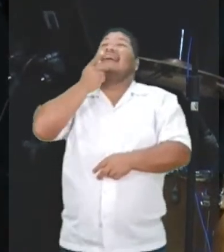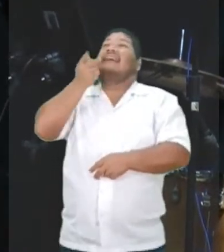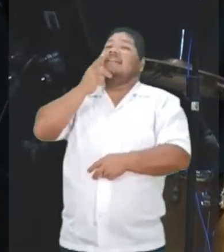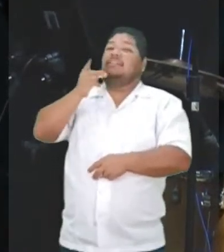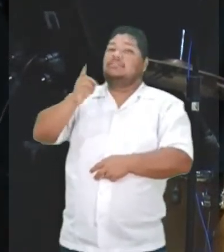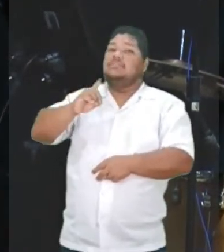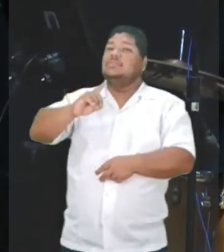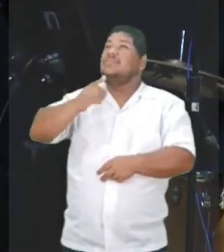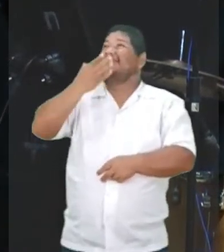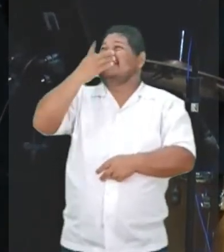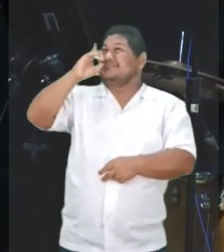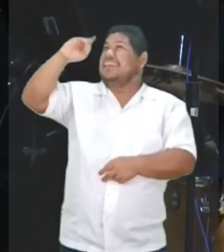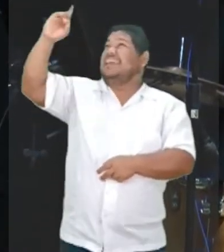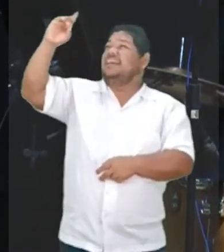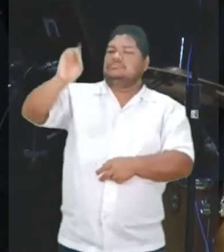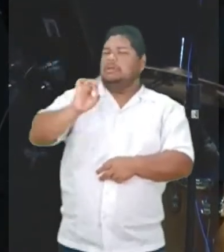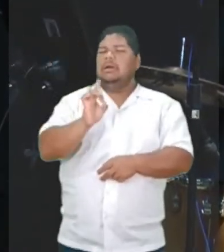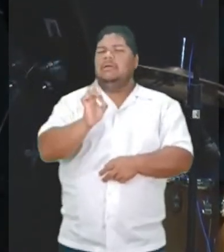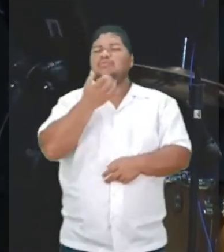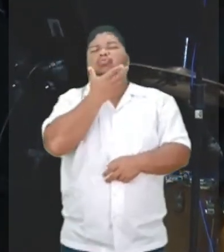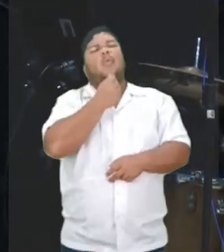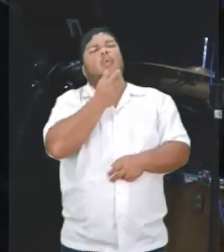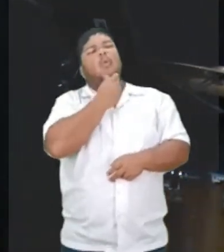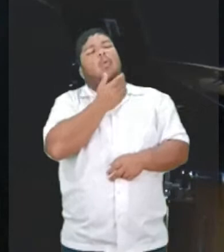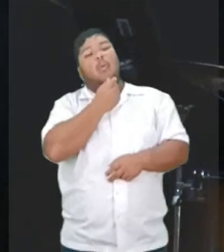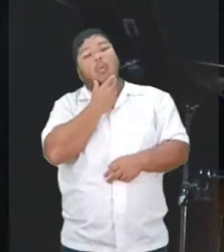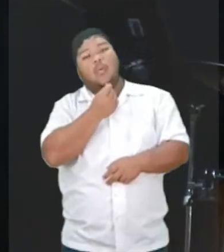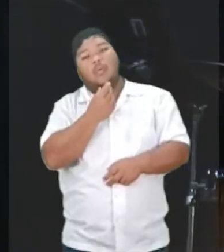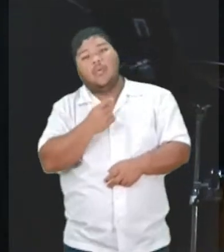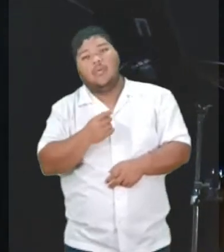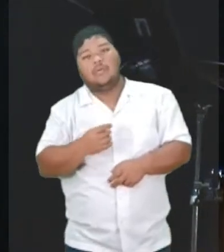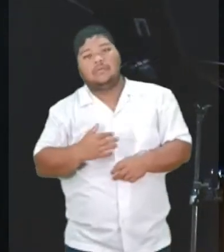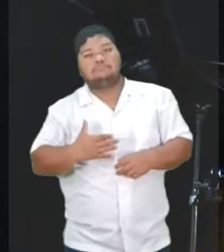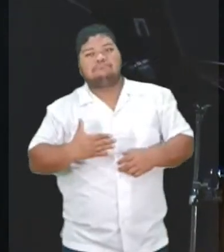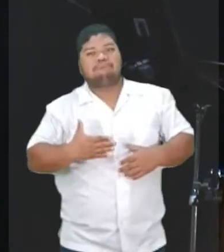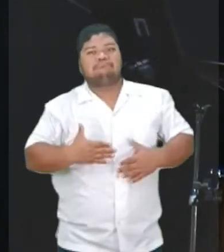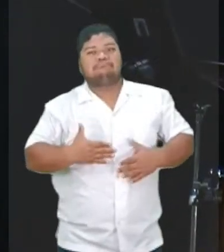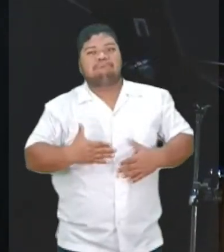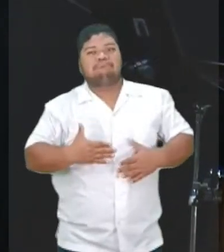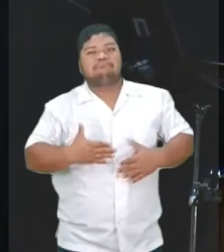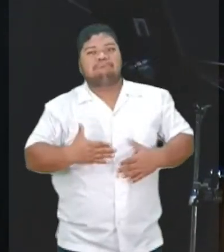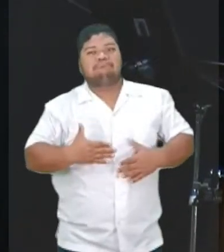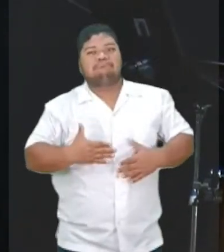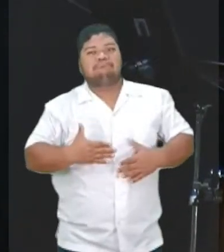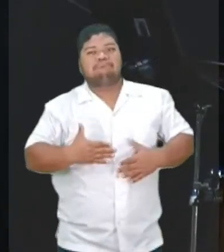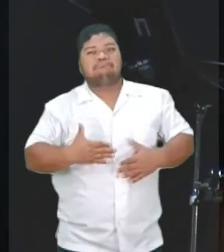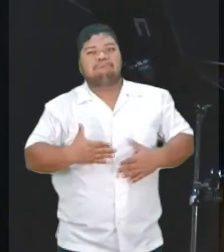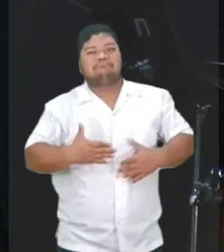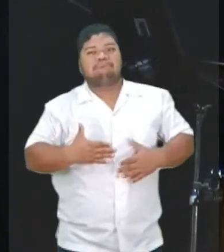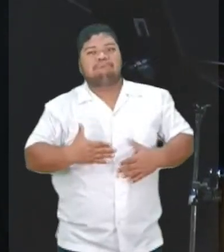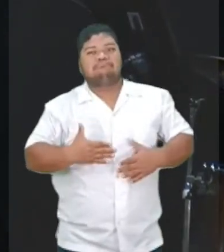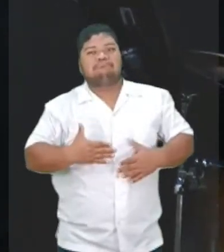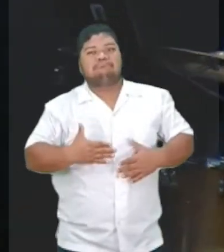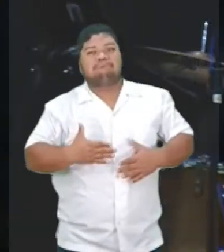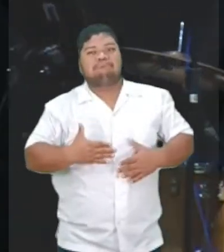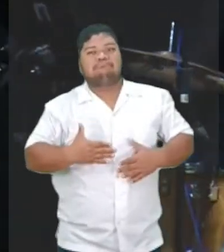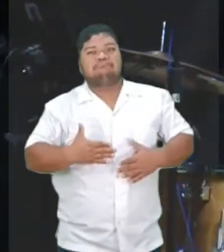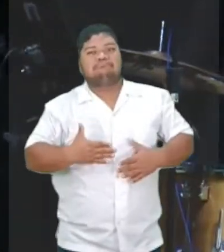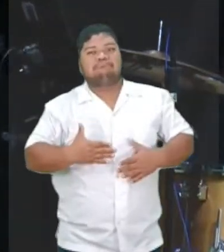de homens. E ele se vangloriou dessas palavras. A Bíblia diz que